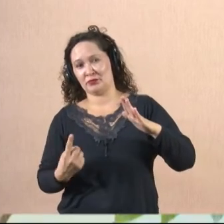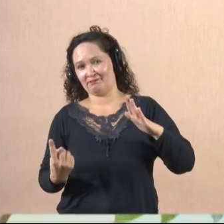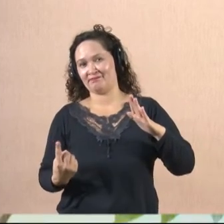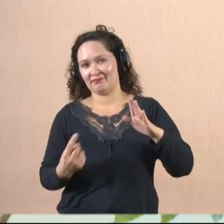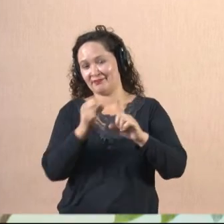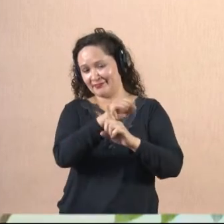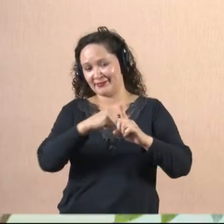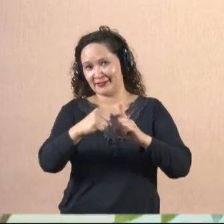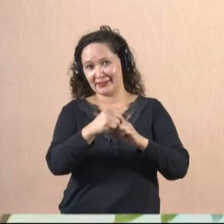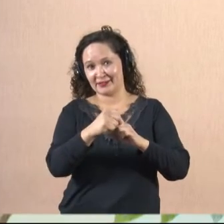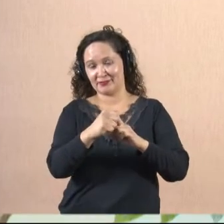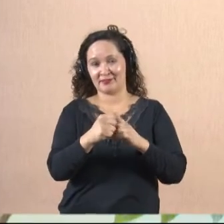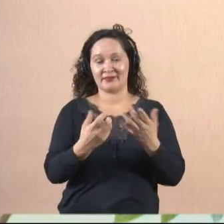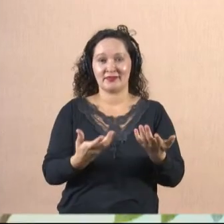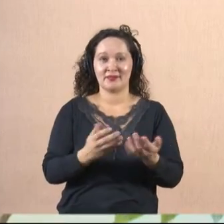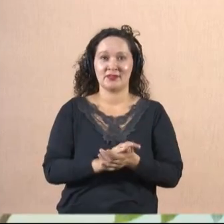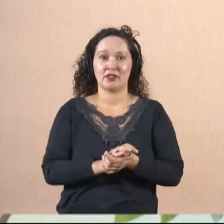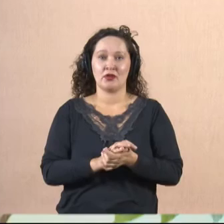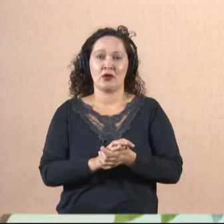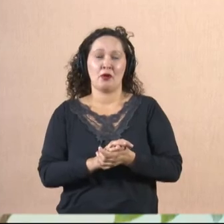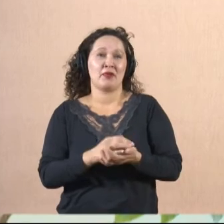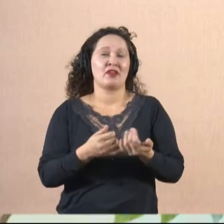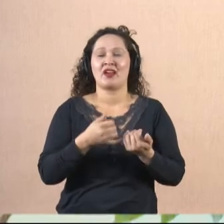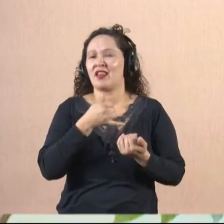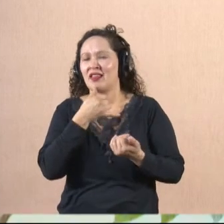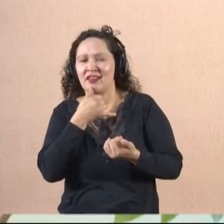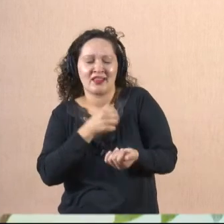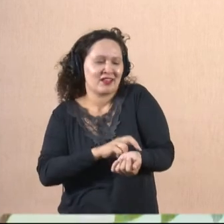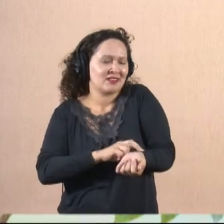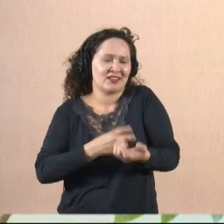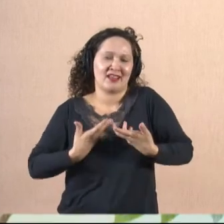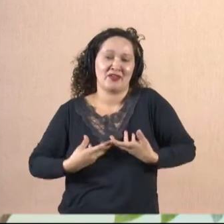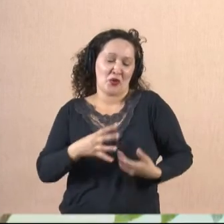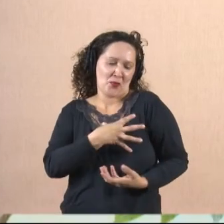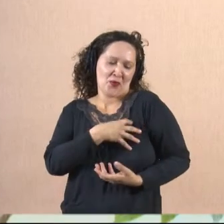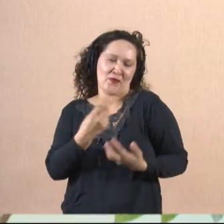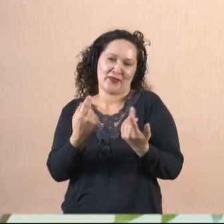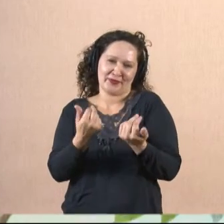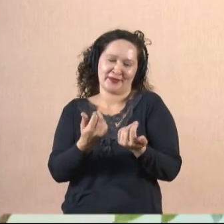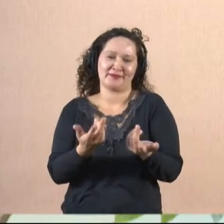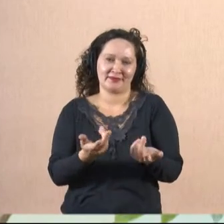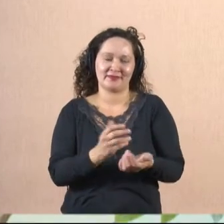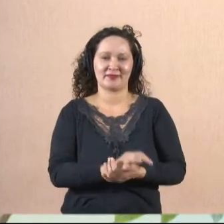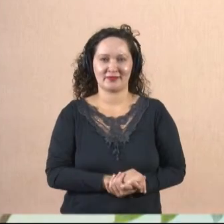social ou entediado e chateado como o meu filho